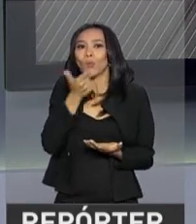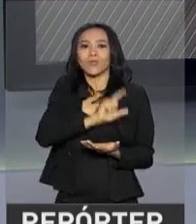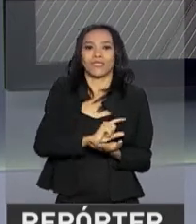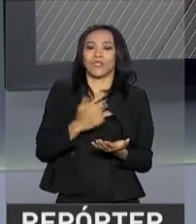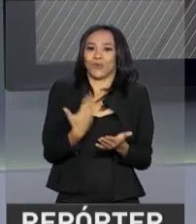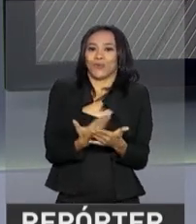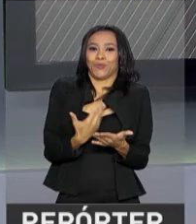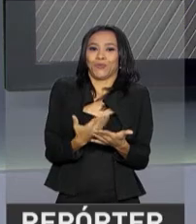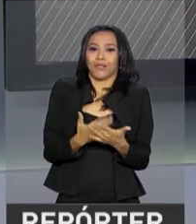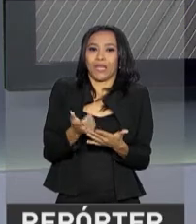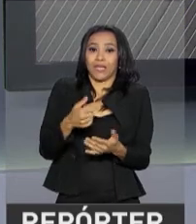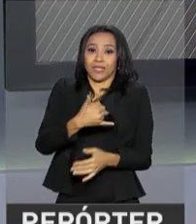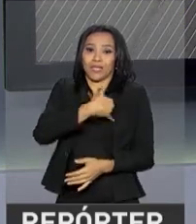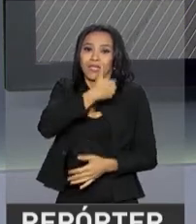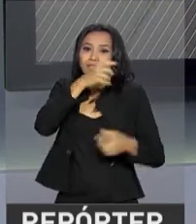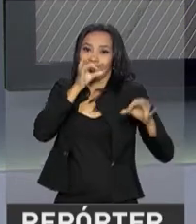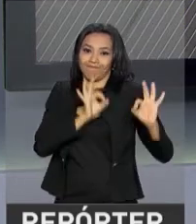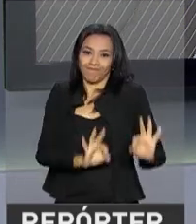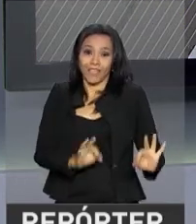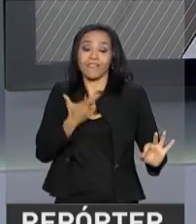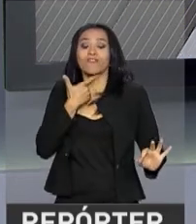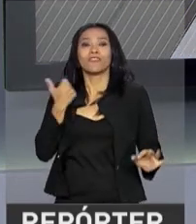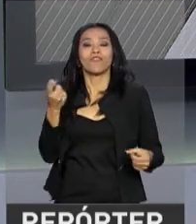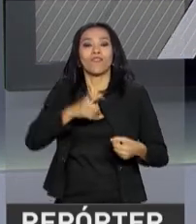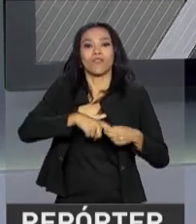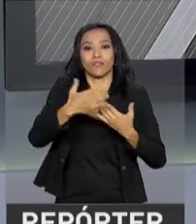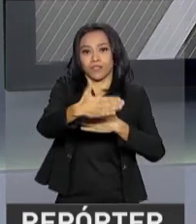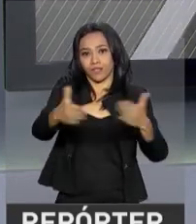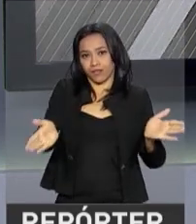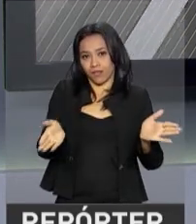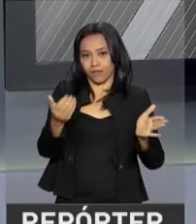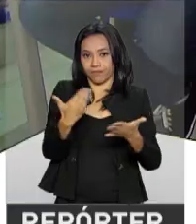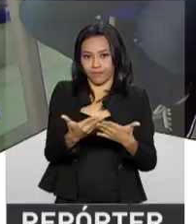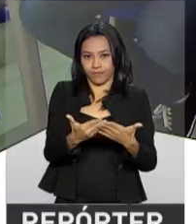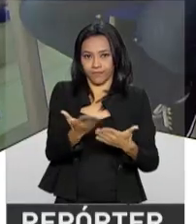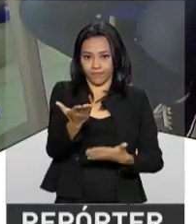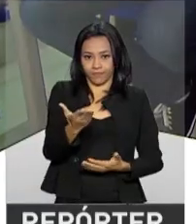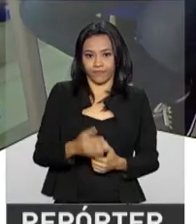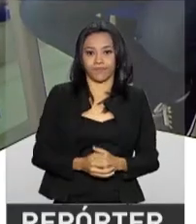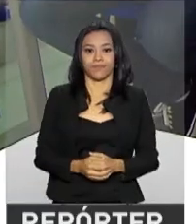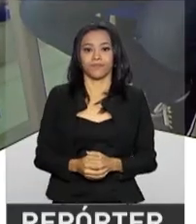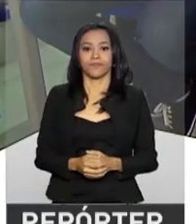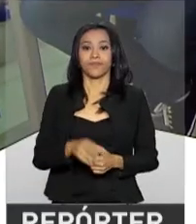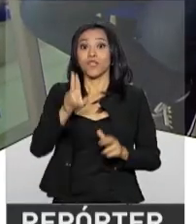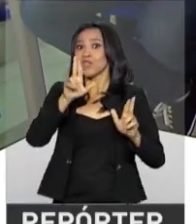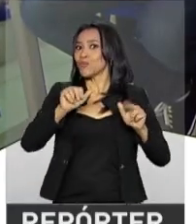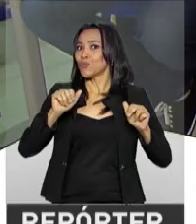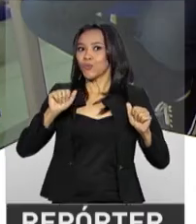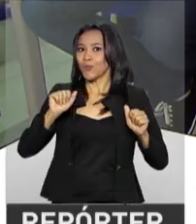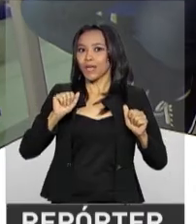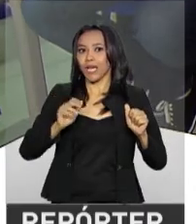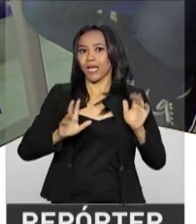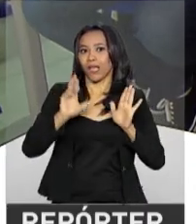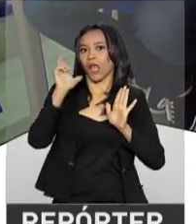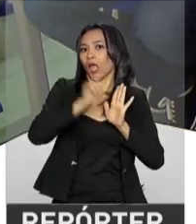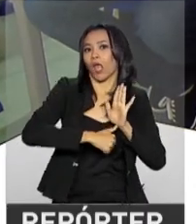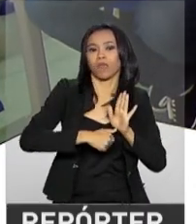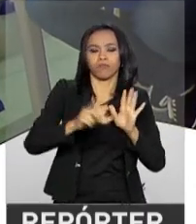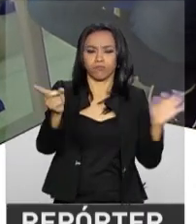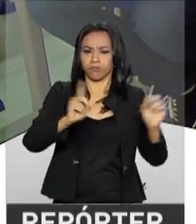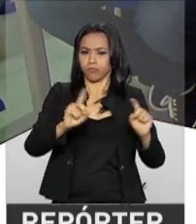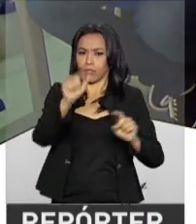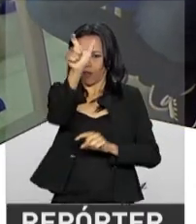os estudos e tem vontade de voltar às salas de aula nunca é tarde a dona de casa raimunda